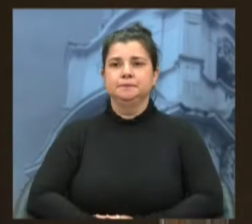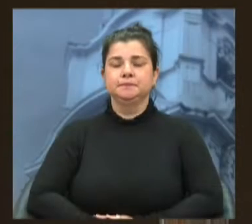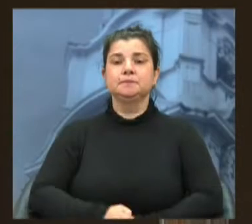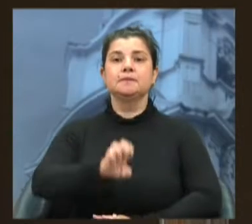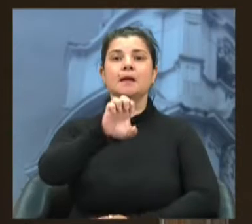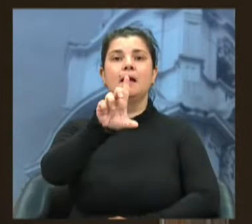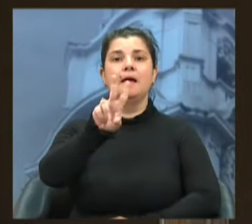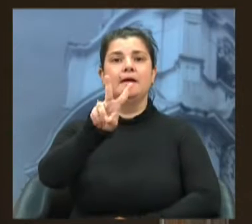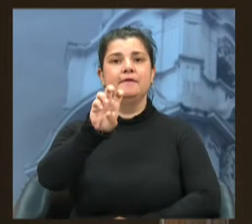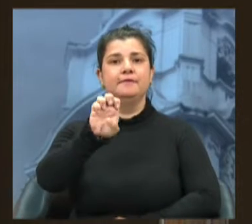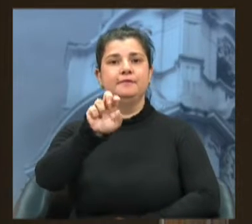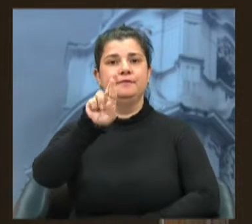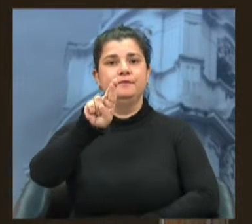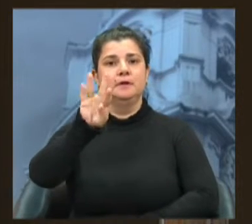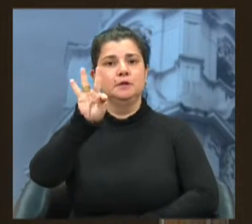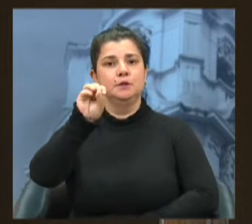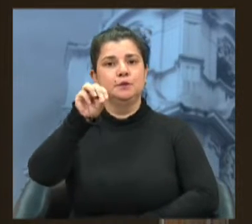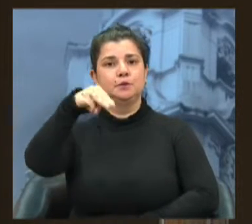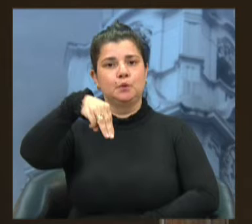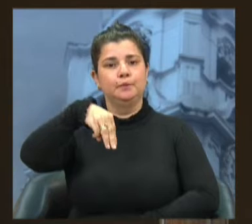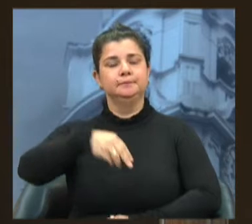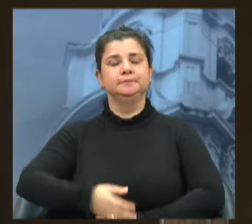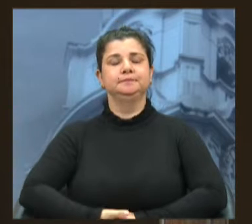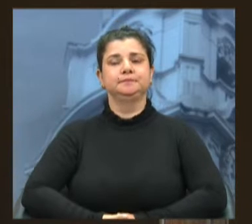Everton Doninelli Pereira.